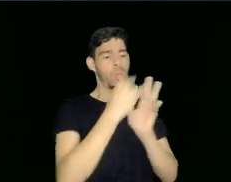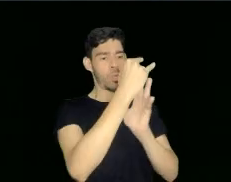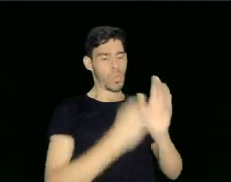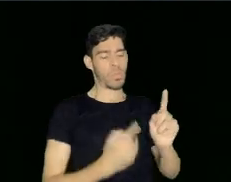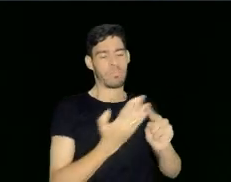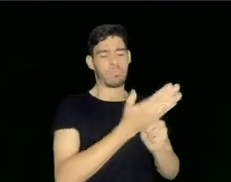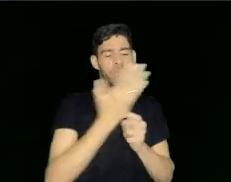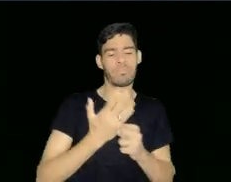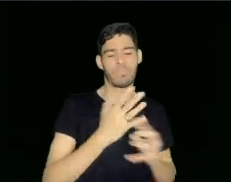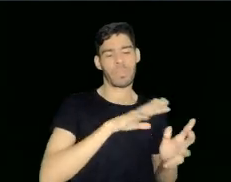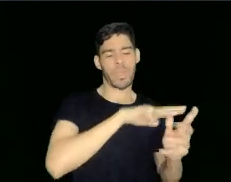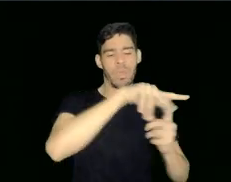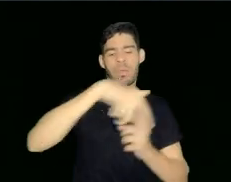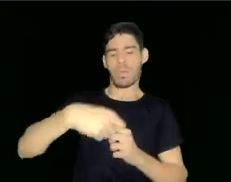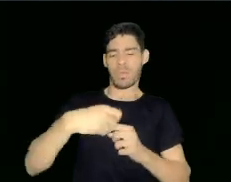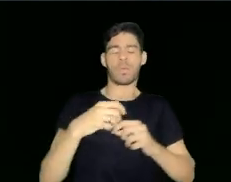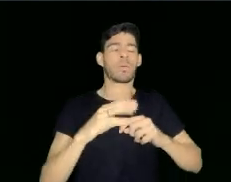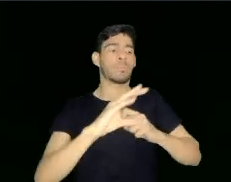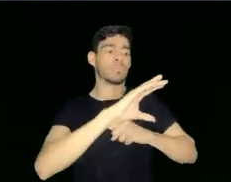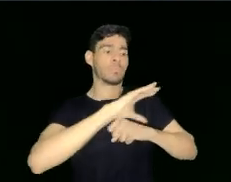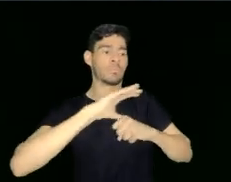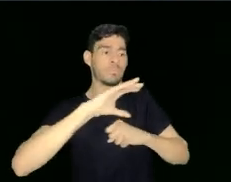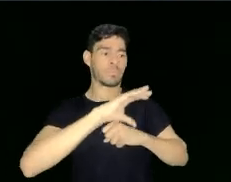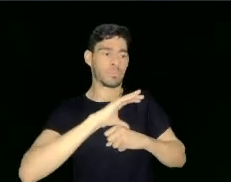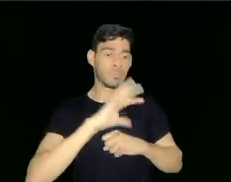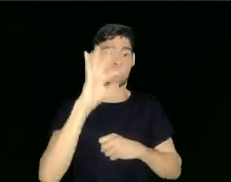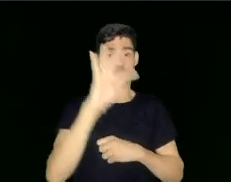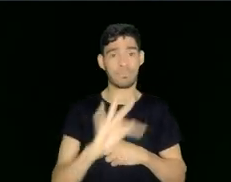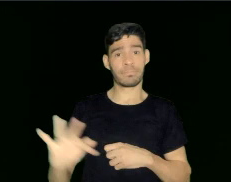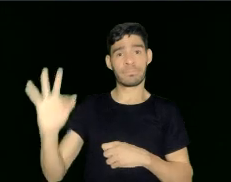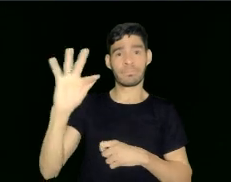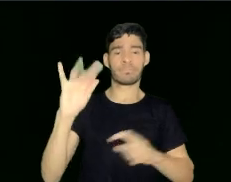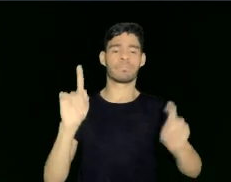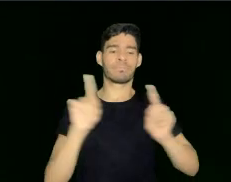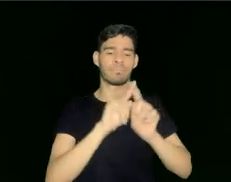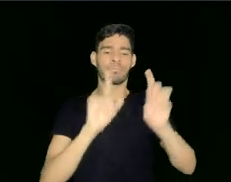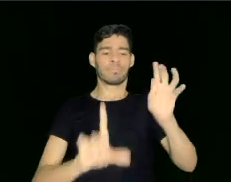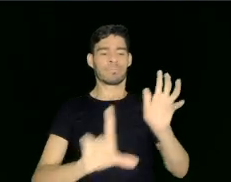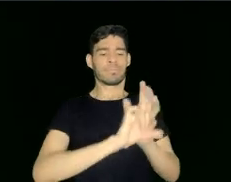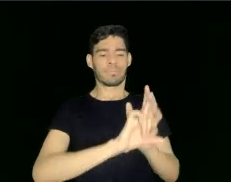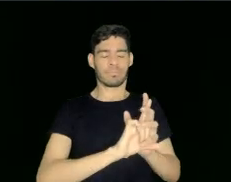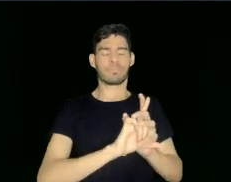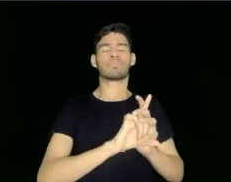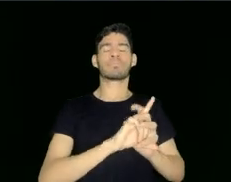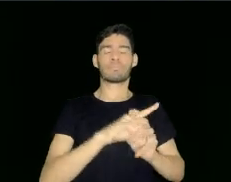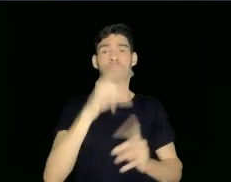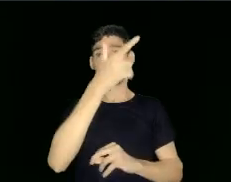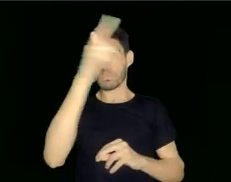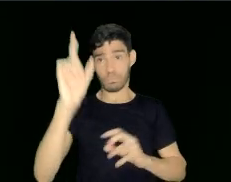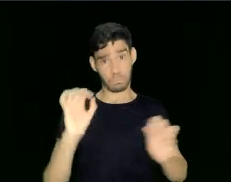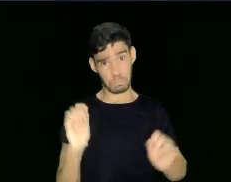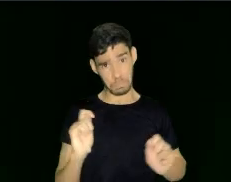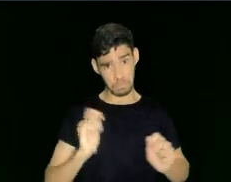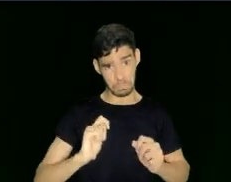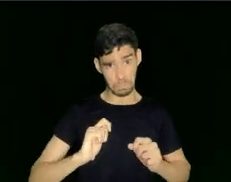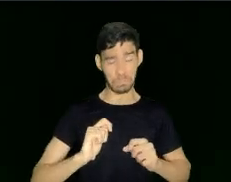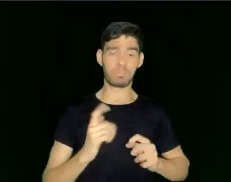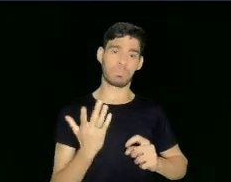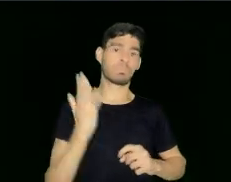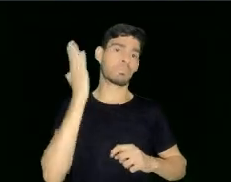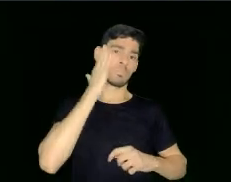suas obrigações estabelecidas nos compromissos internacionais, na Constituição Federal e na